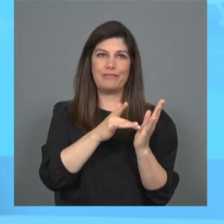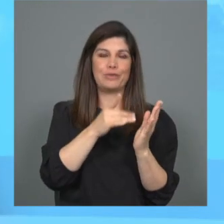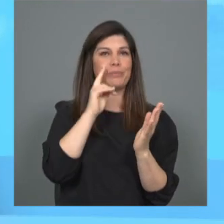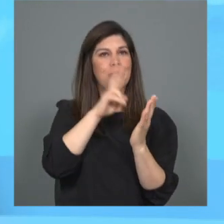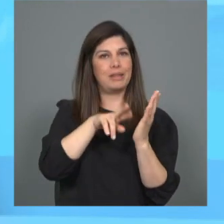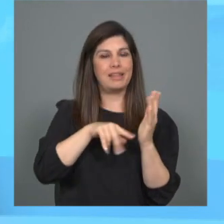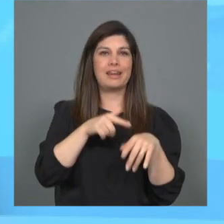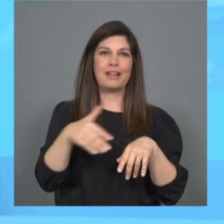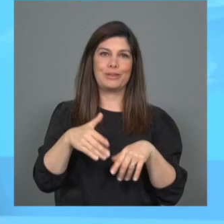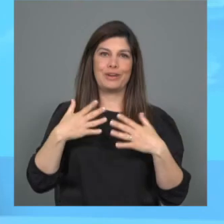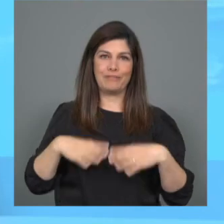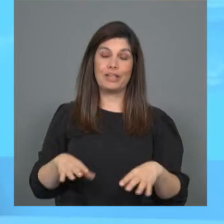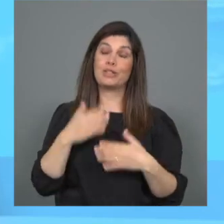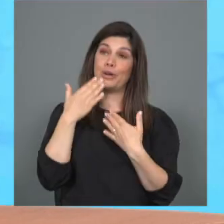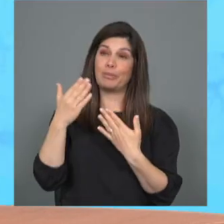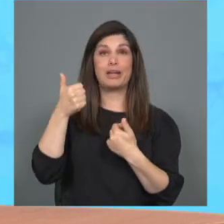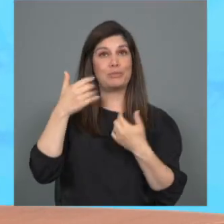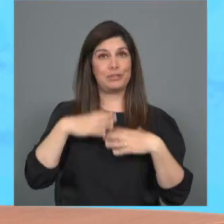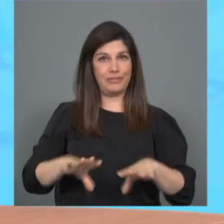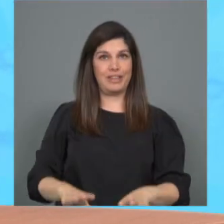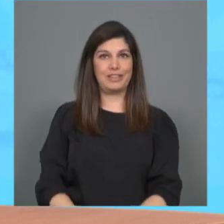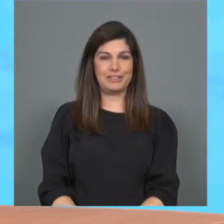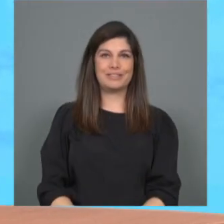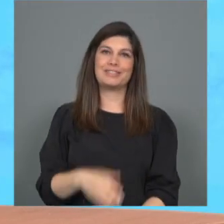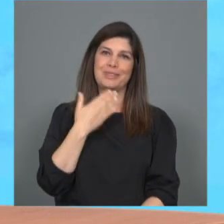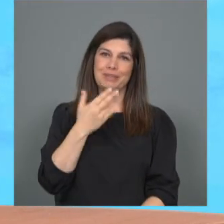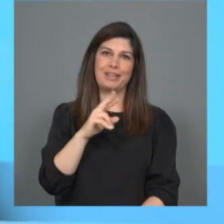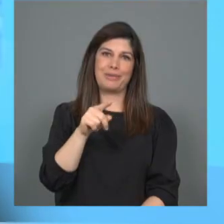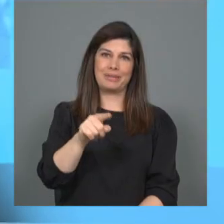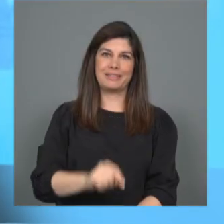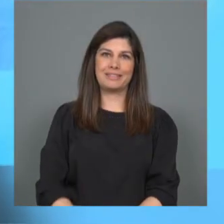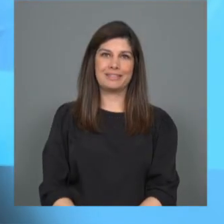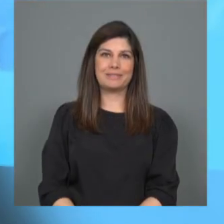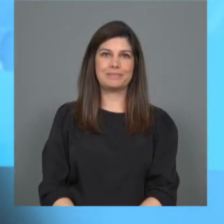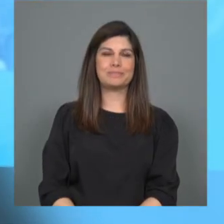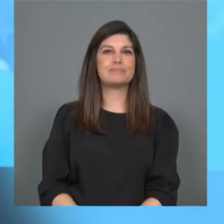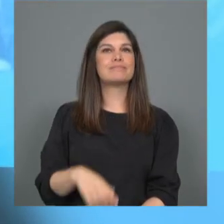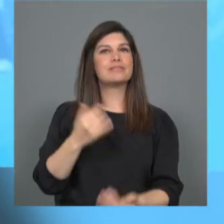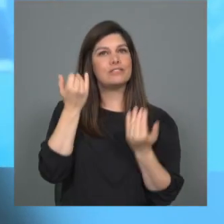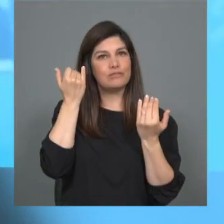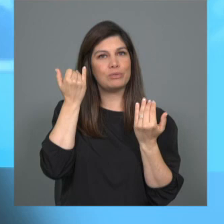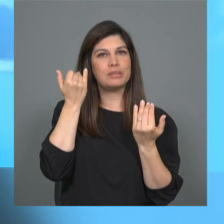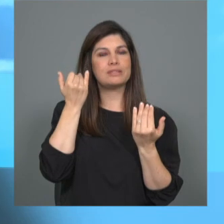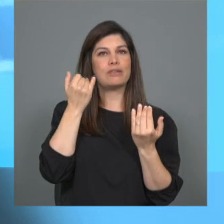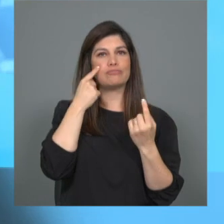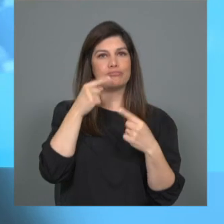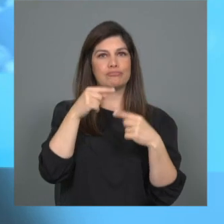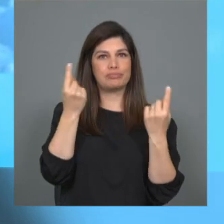tempo de férias. Muito obrigado e boas férias, se for o caso. Igualmente. Muito obrigado. Acompanhe a informação que publicamos